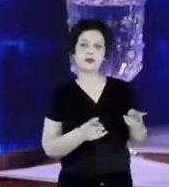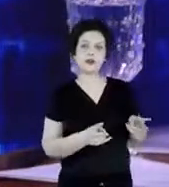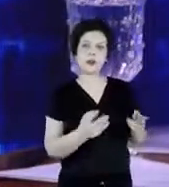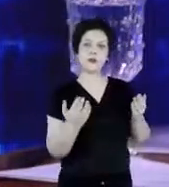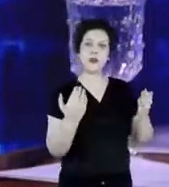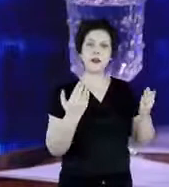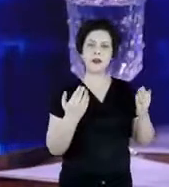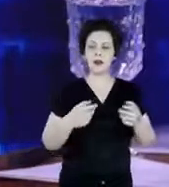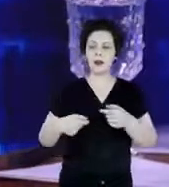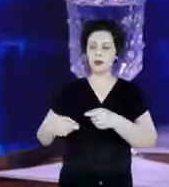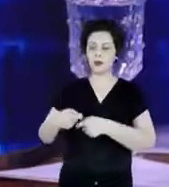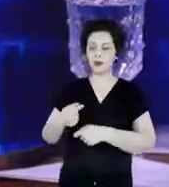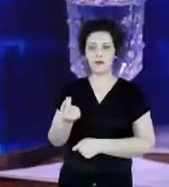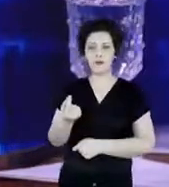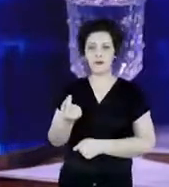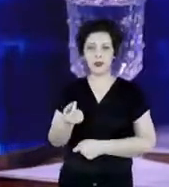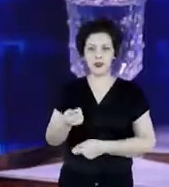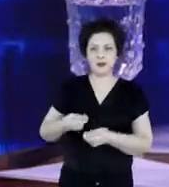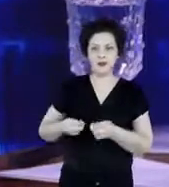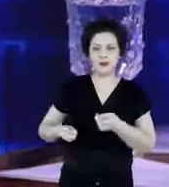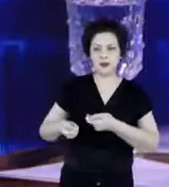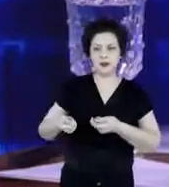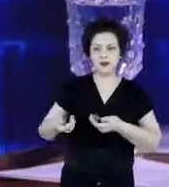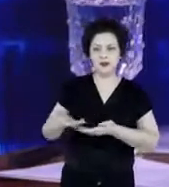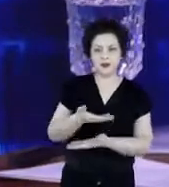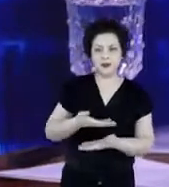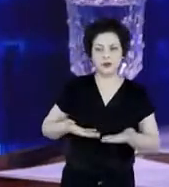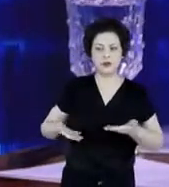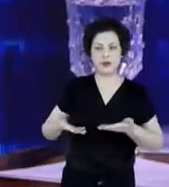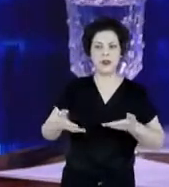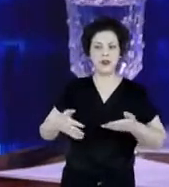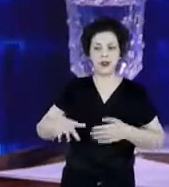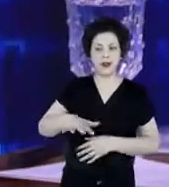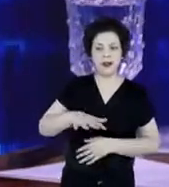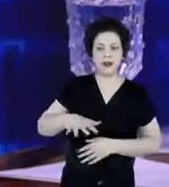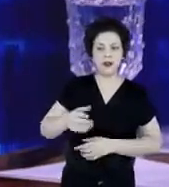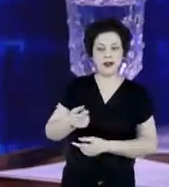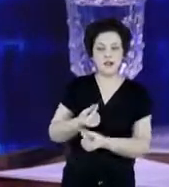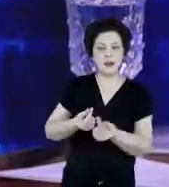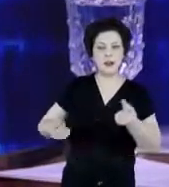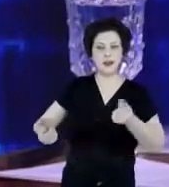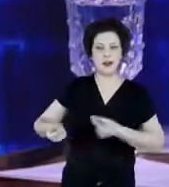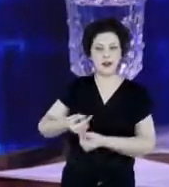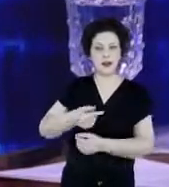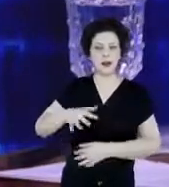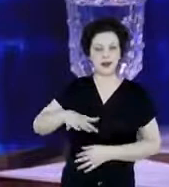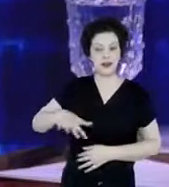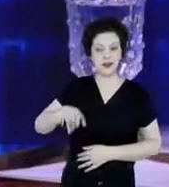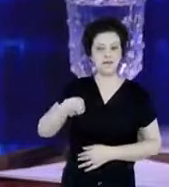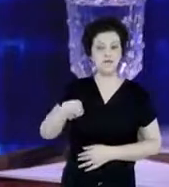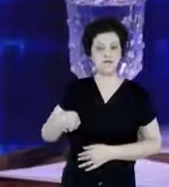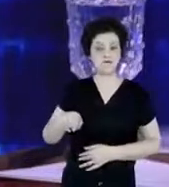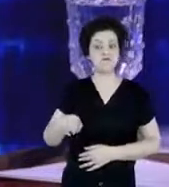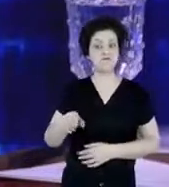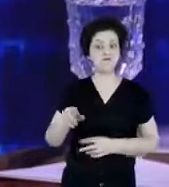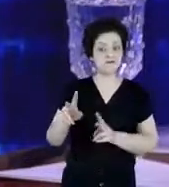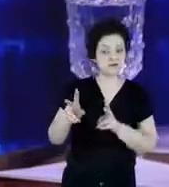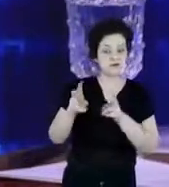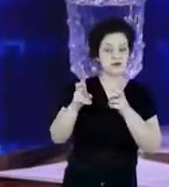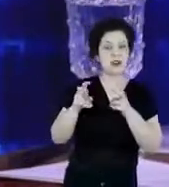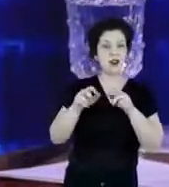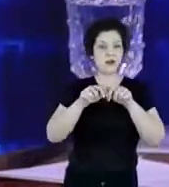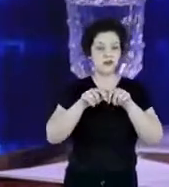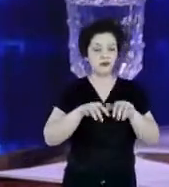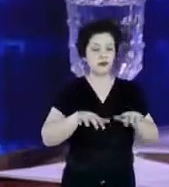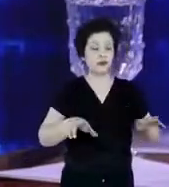financeiro. Acho que é isso mesmo, Rui, acho que a gente realmente tem muito a aprender com o mercado financeiro, um mercado enfim, com essa capilaridade que a gente